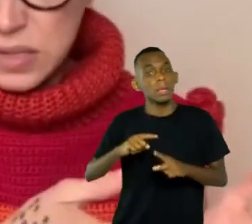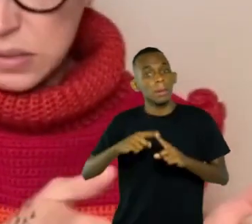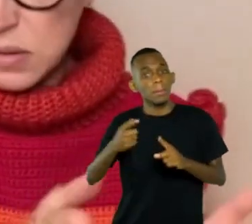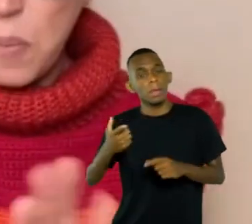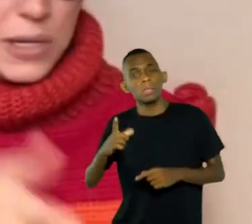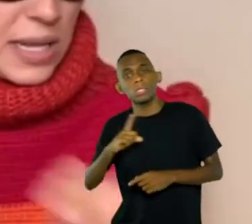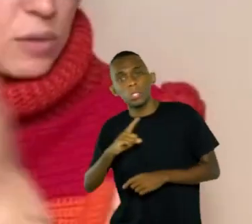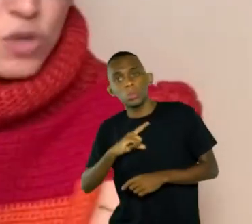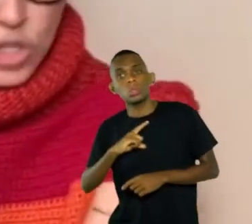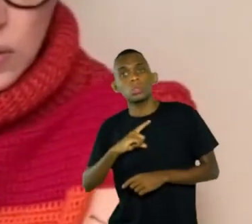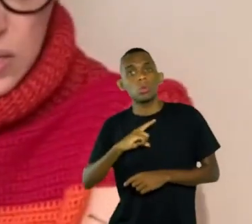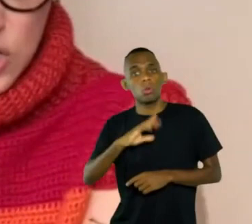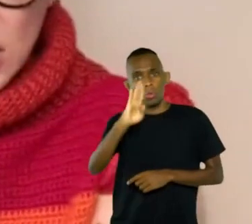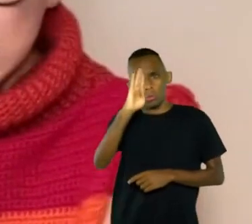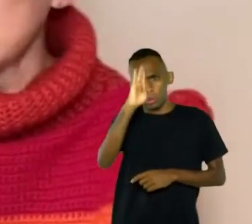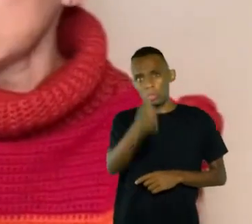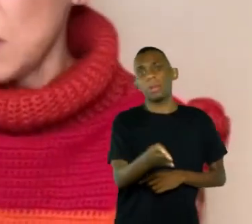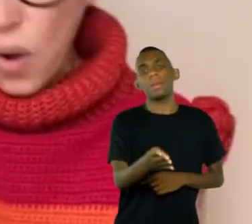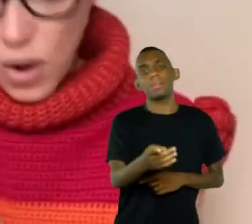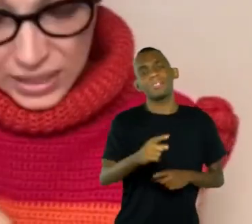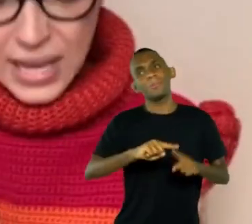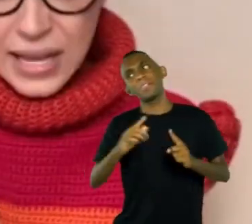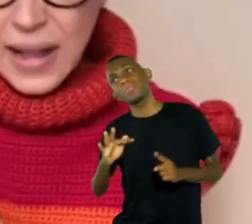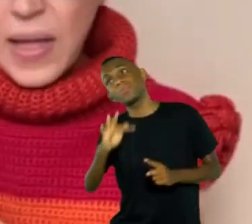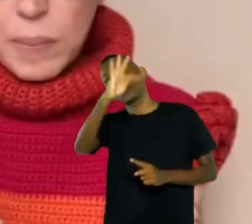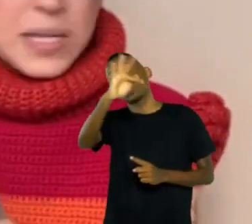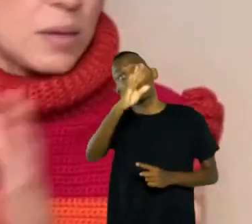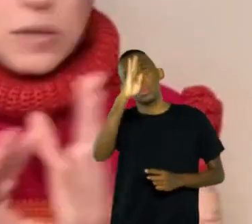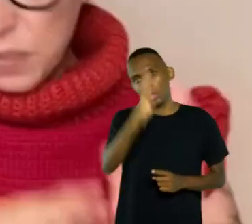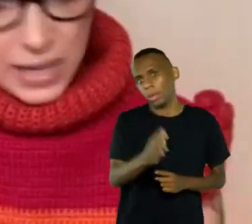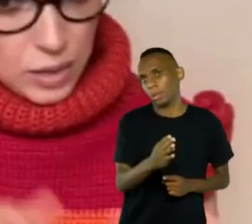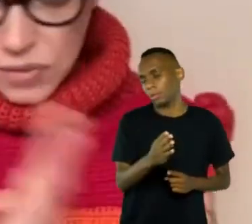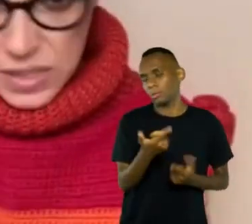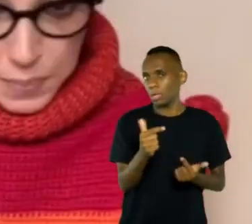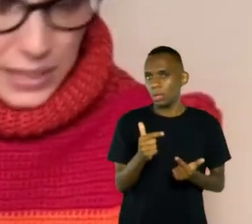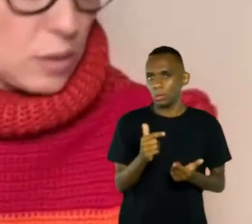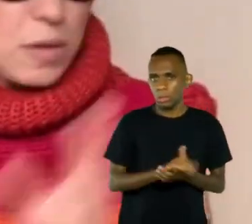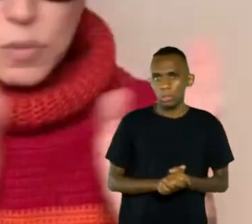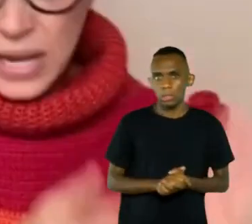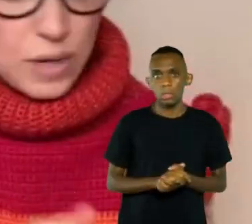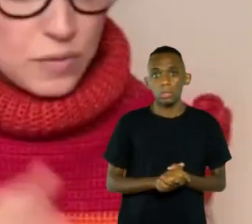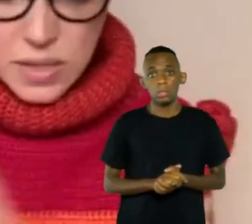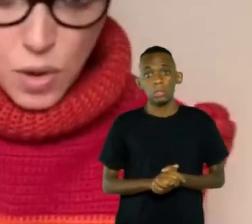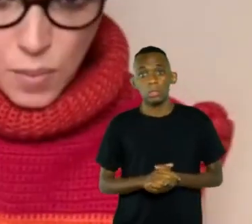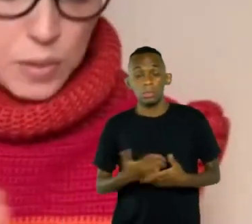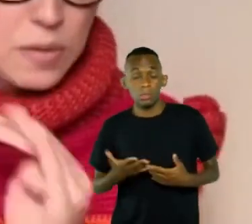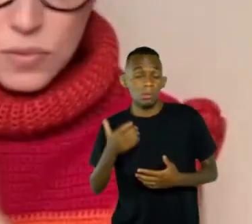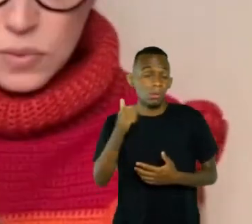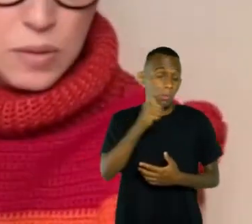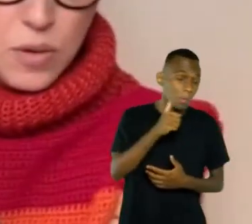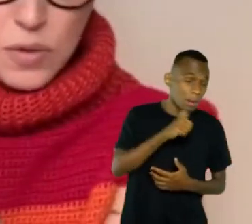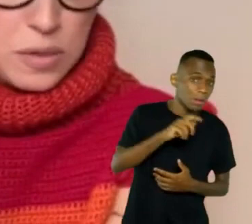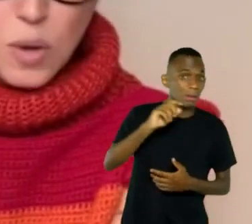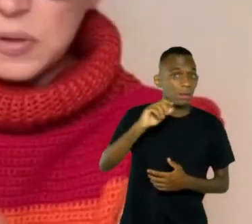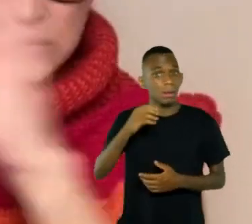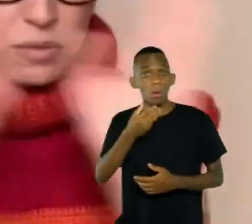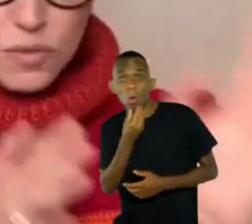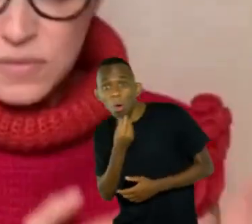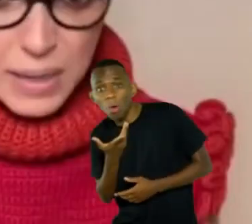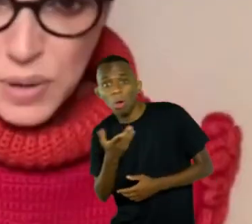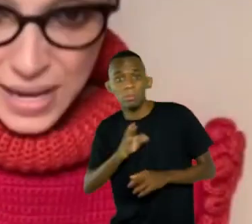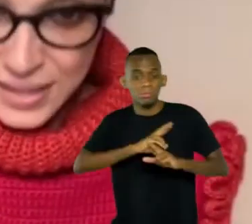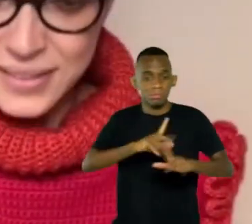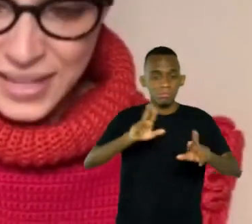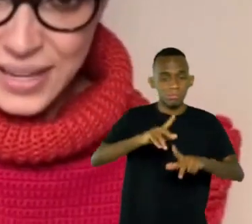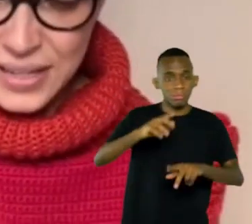sou heterossexual, pode ser que um dia eu não seja heterossexual, ok. Mas eu sou branca, não vou ser preta. Eu sou mulher, não vou ser homem. Se eu fosse homem, não